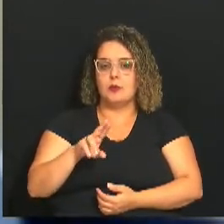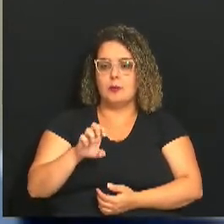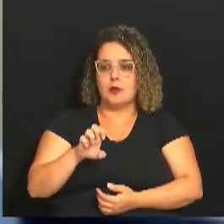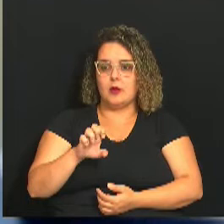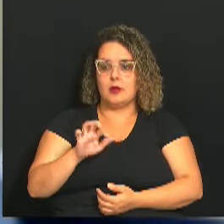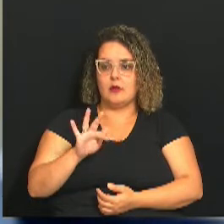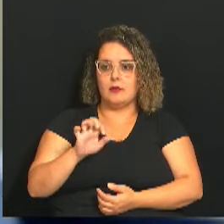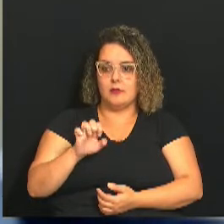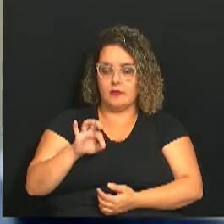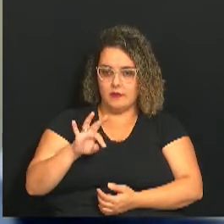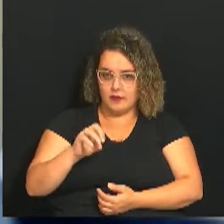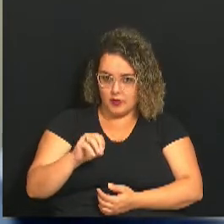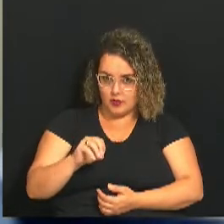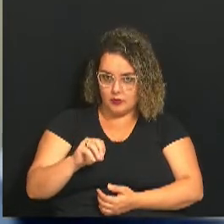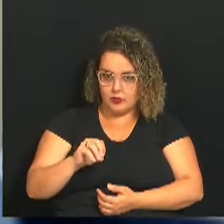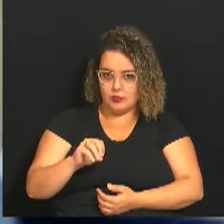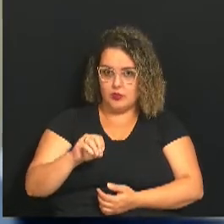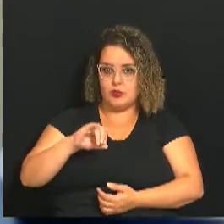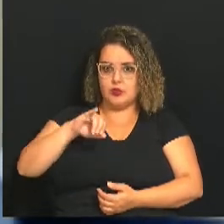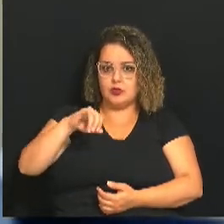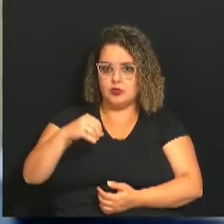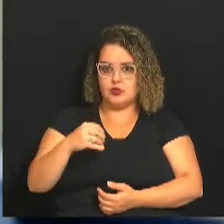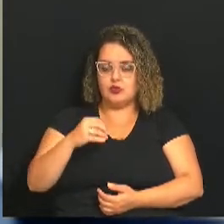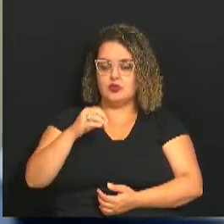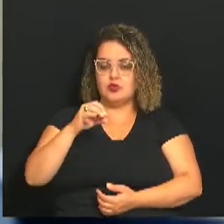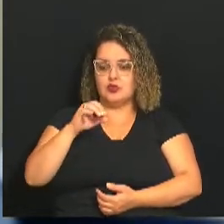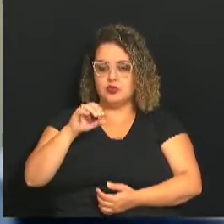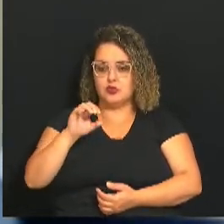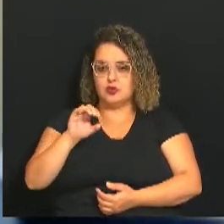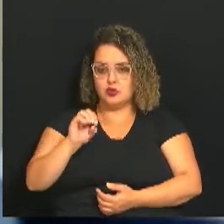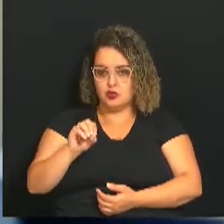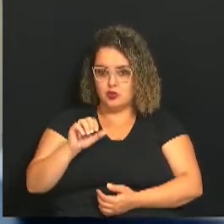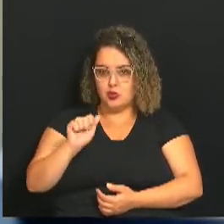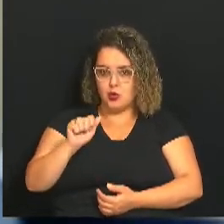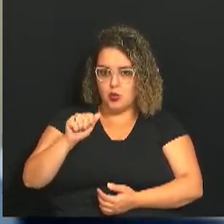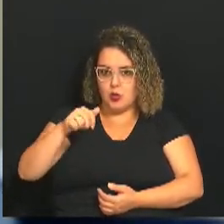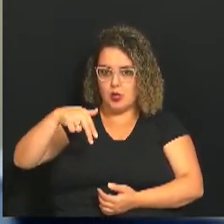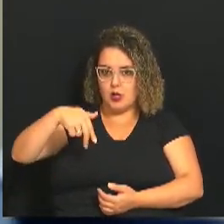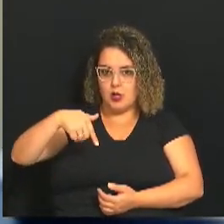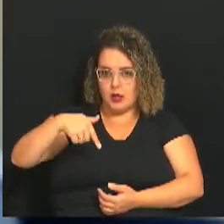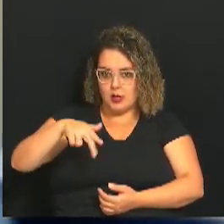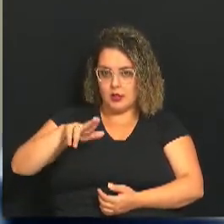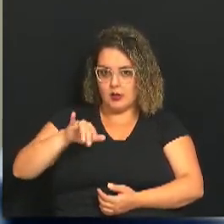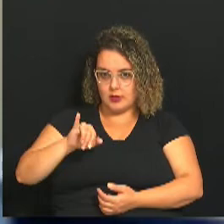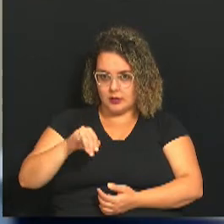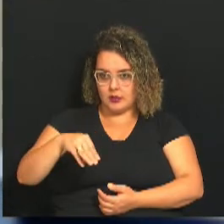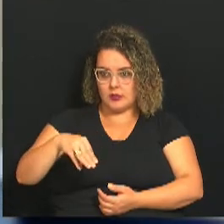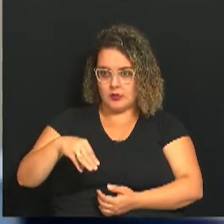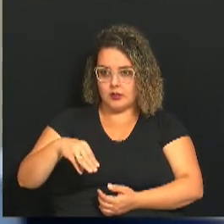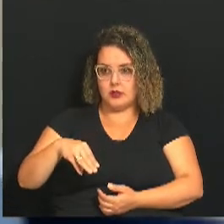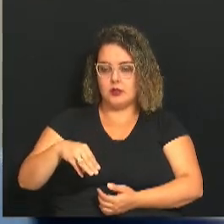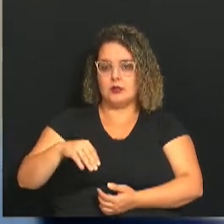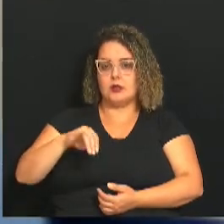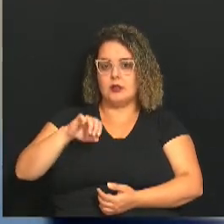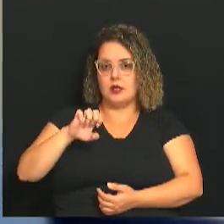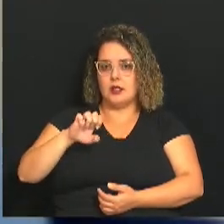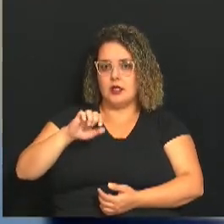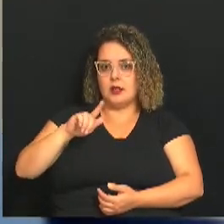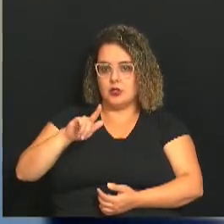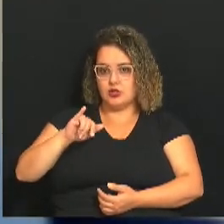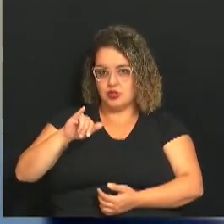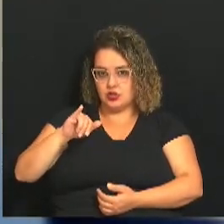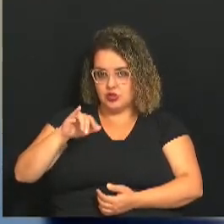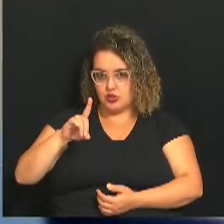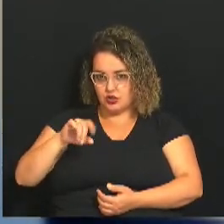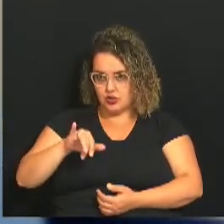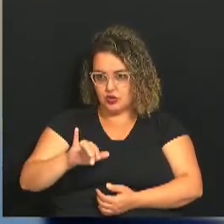e lá eu tive a oportunidade de acompanhar a implantação da estação de monitoramento